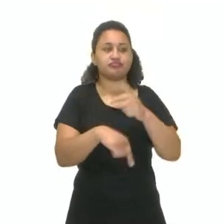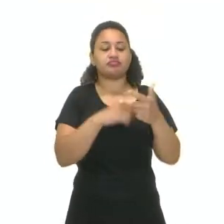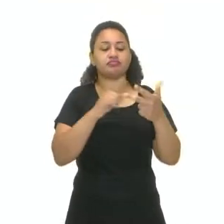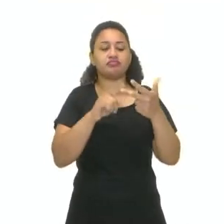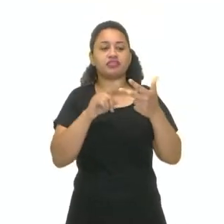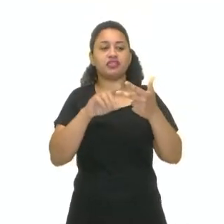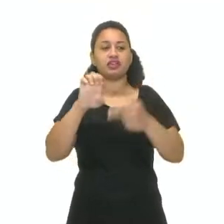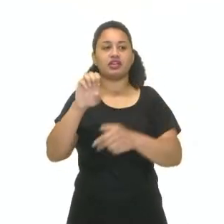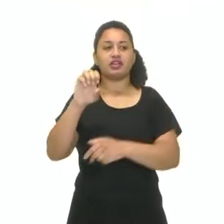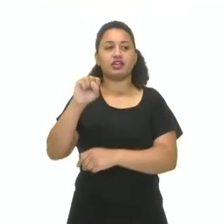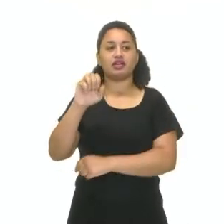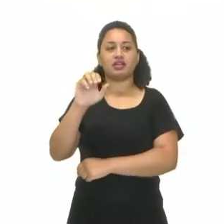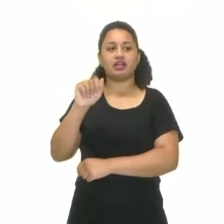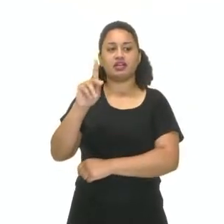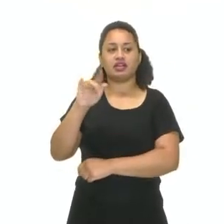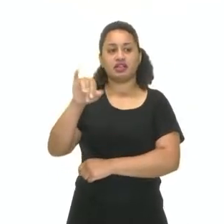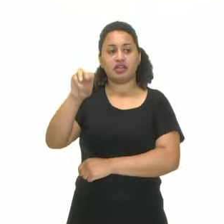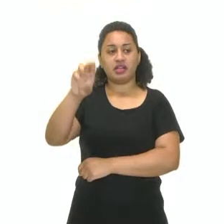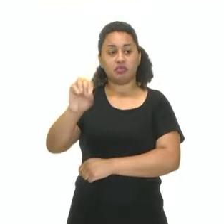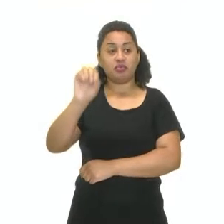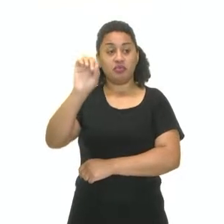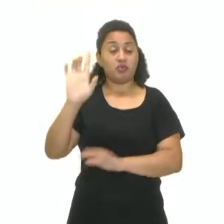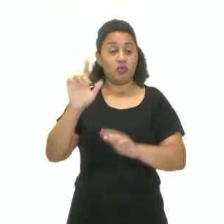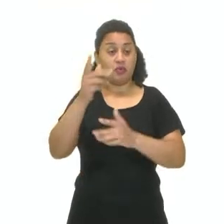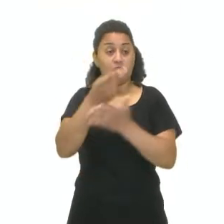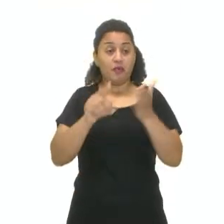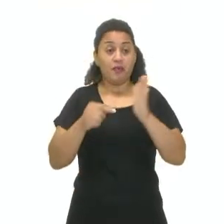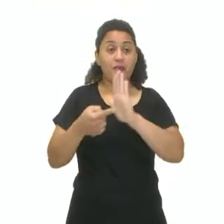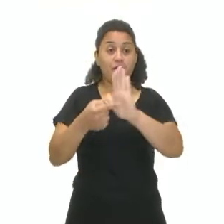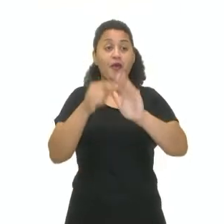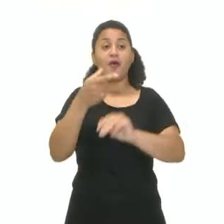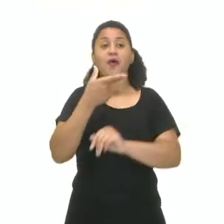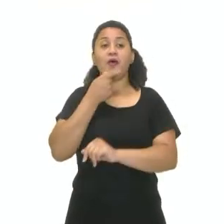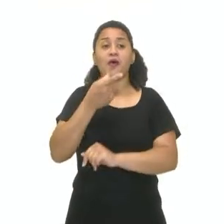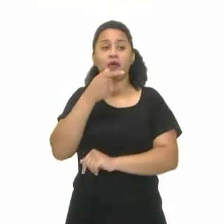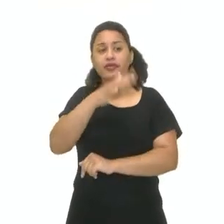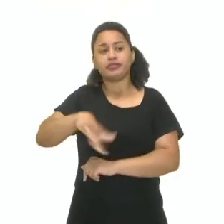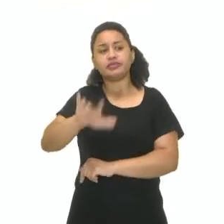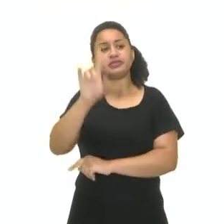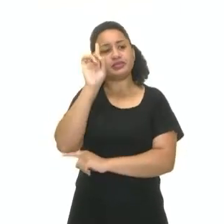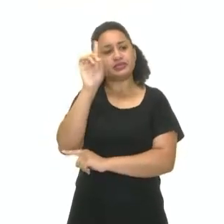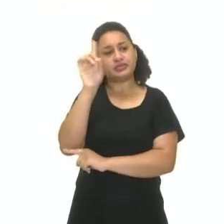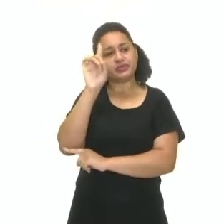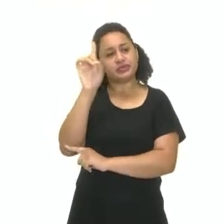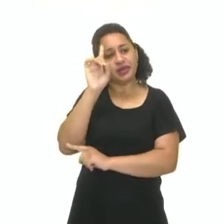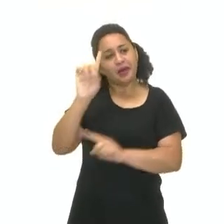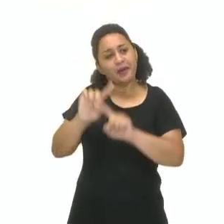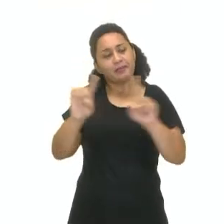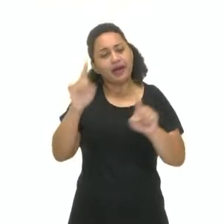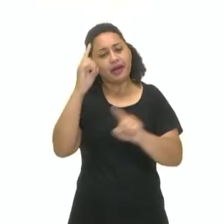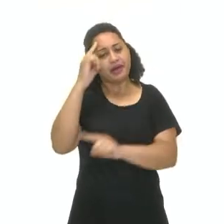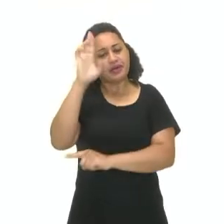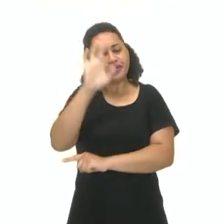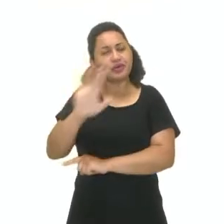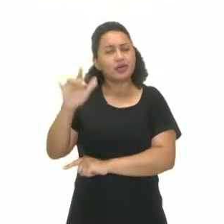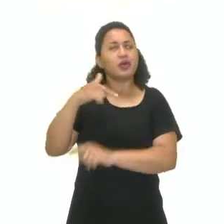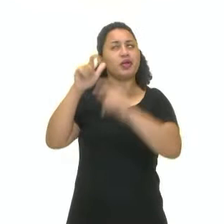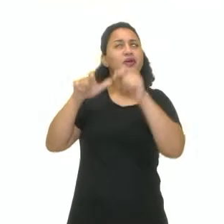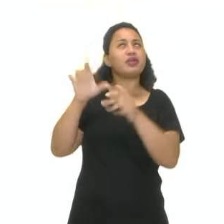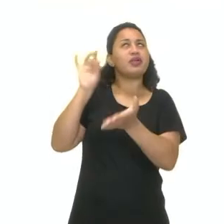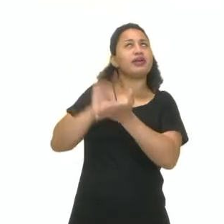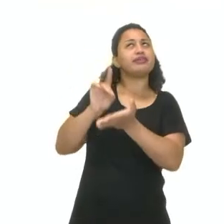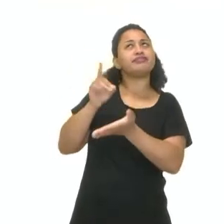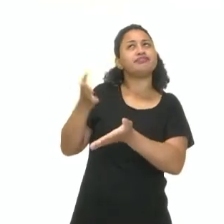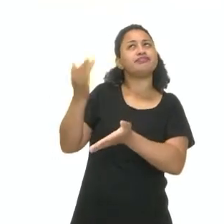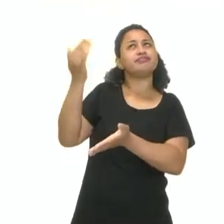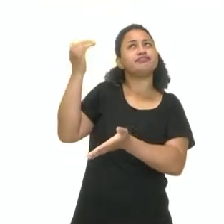do romantismo. O centro do poema é um homem em sua vida cotidiana, rotineira, mas que sonha com a terra natal, com a